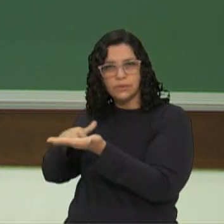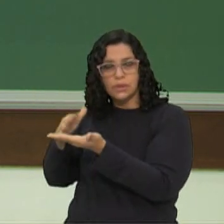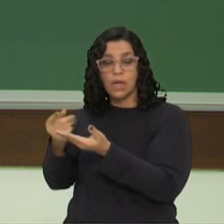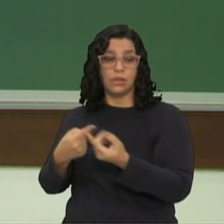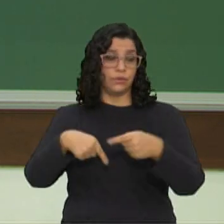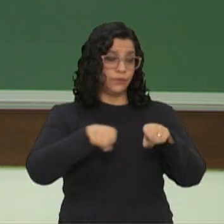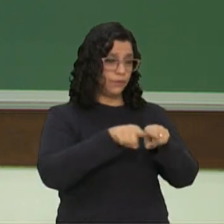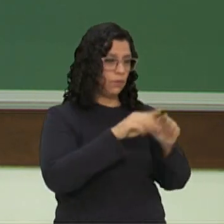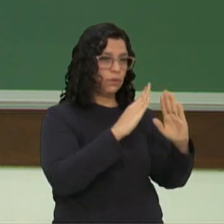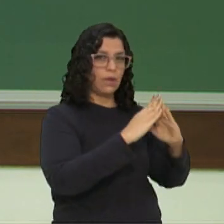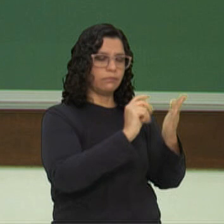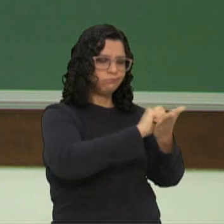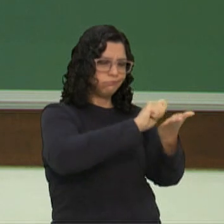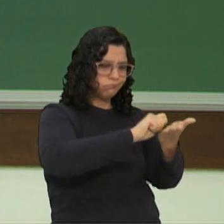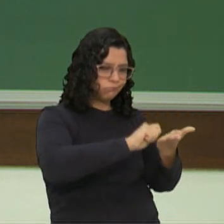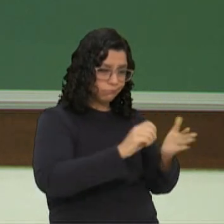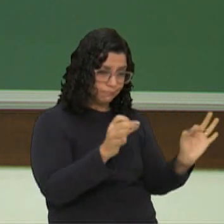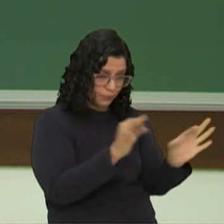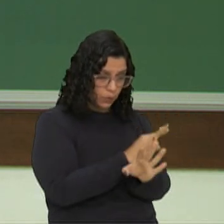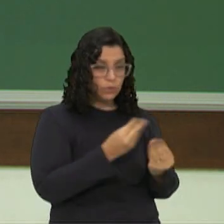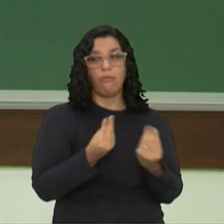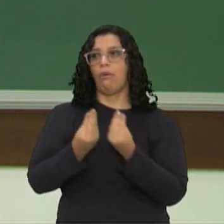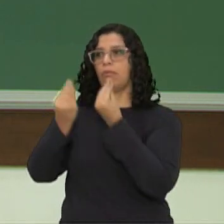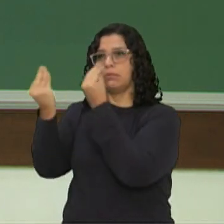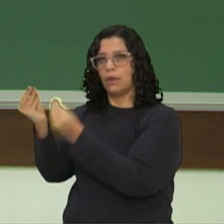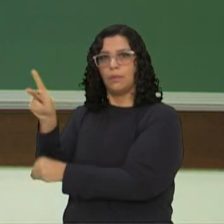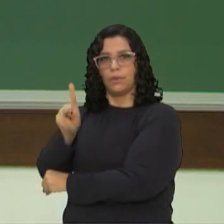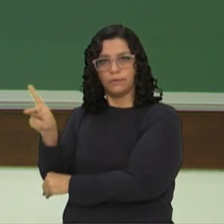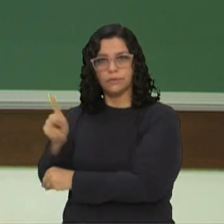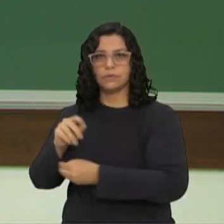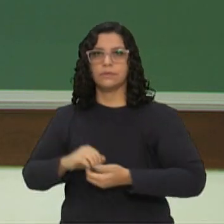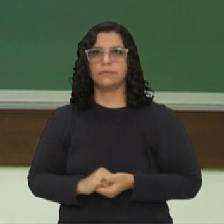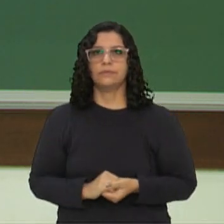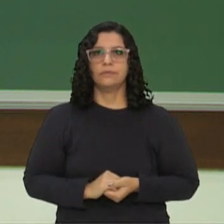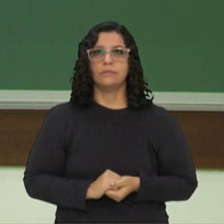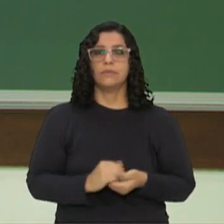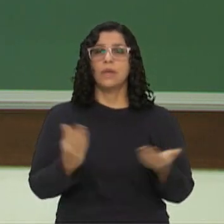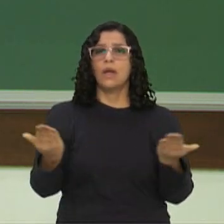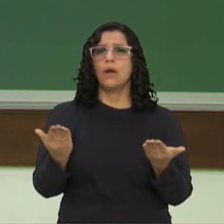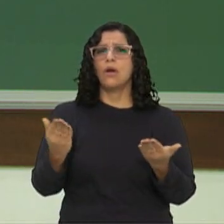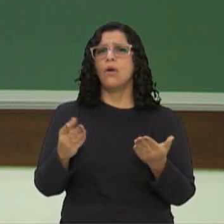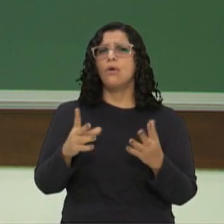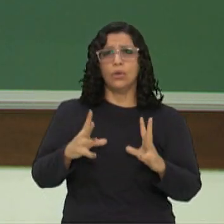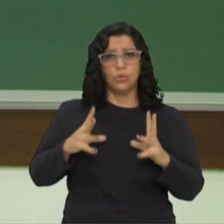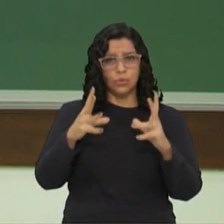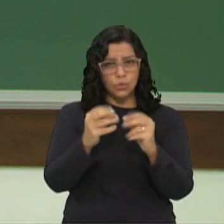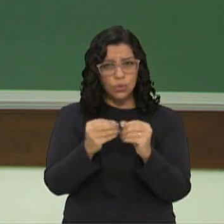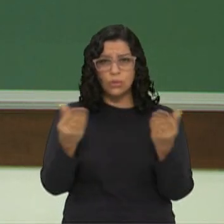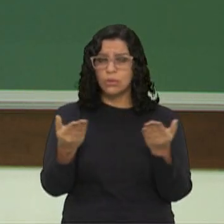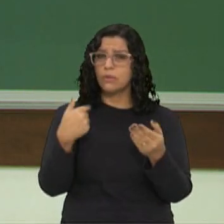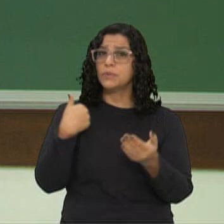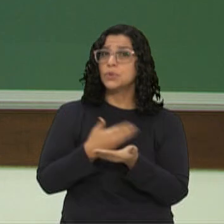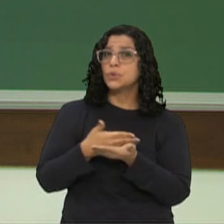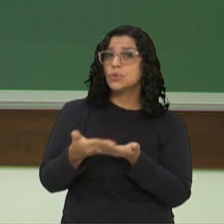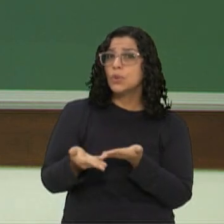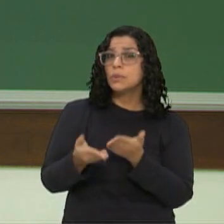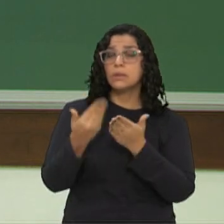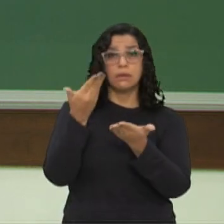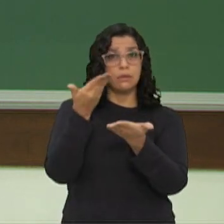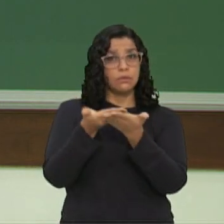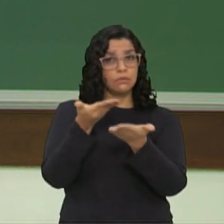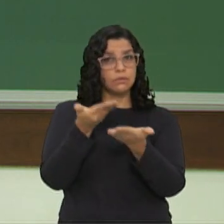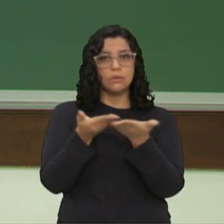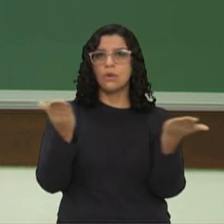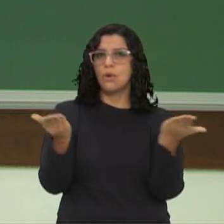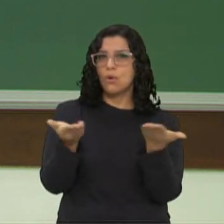posteriormente devolver ao professor. E, então, feito isso, pessoal, nós vamos passar aqui o nosso estudo